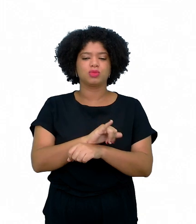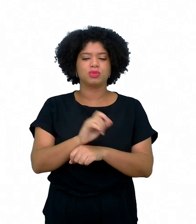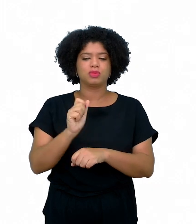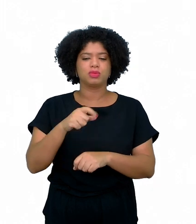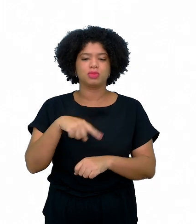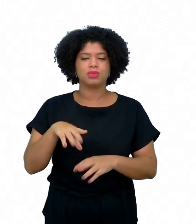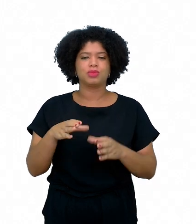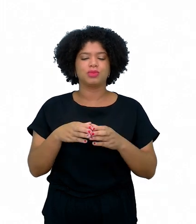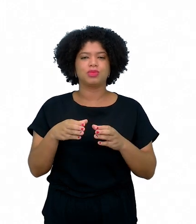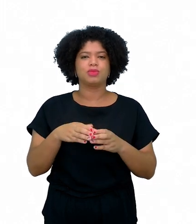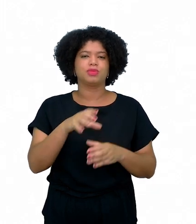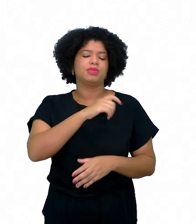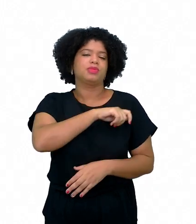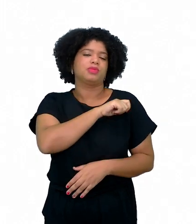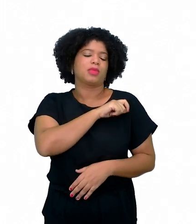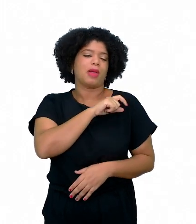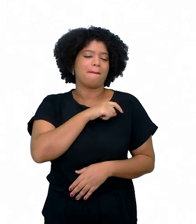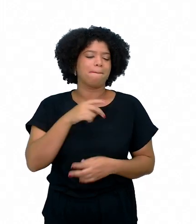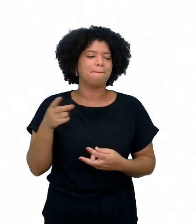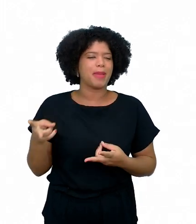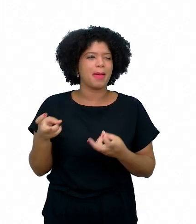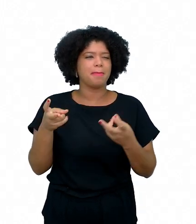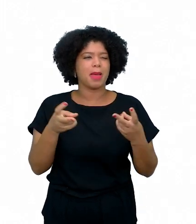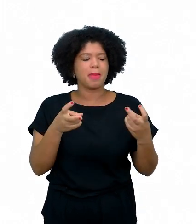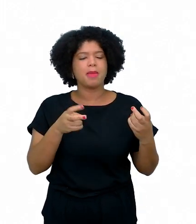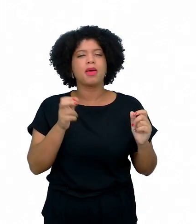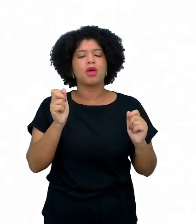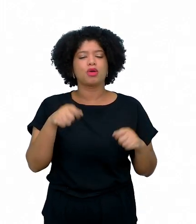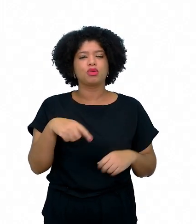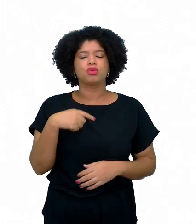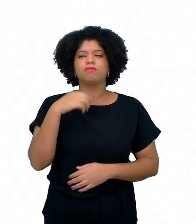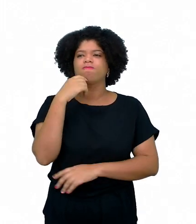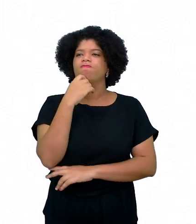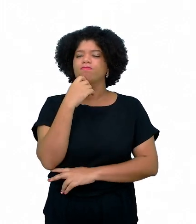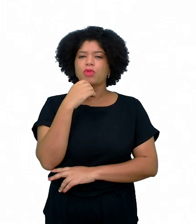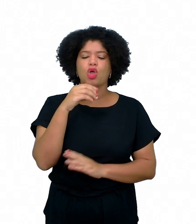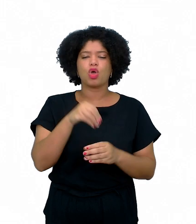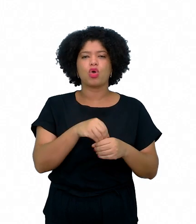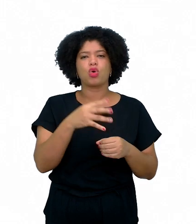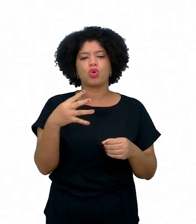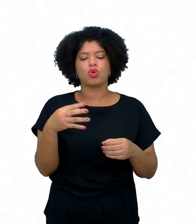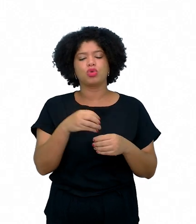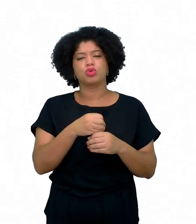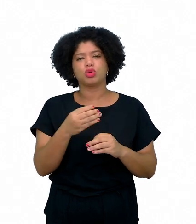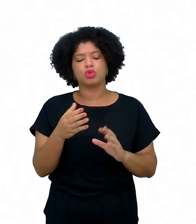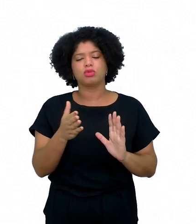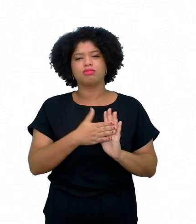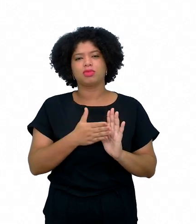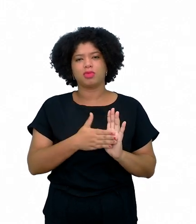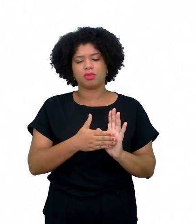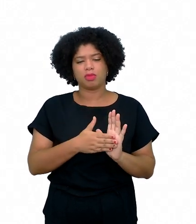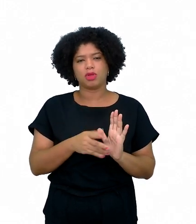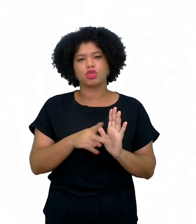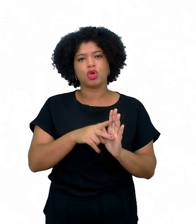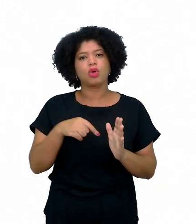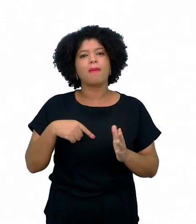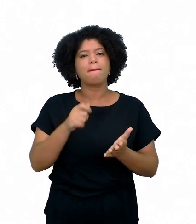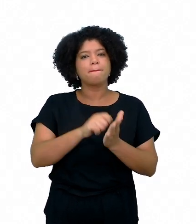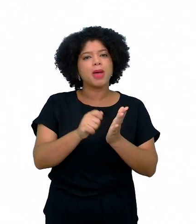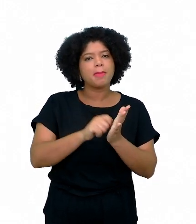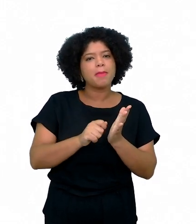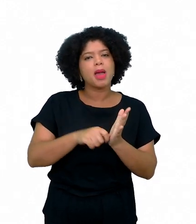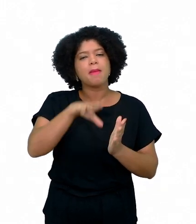nossos estudantes visitar e revisitar o conteúdo proposto por meio físico,